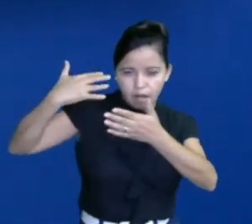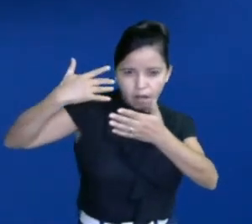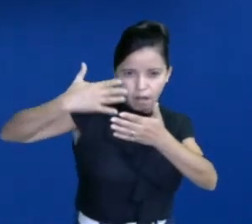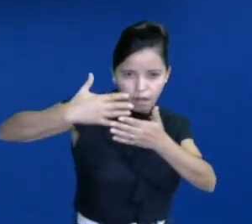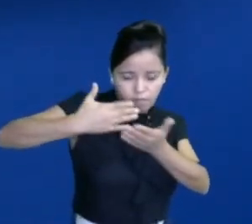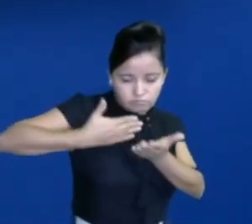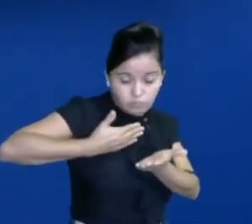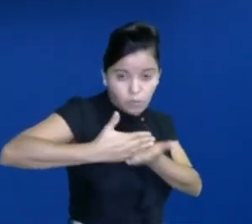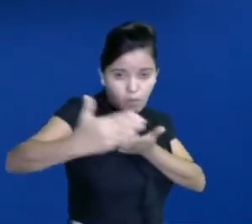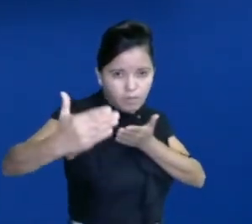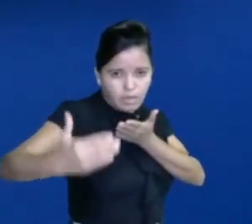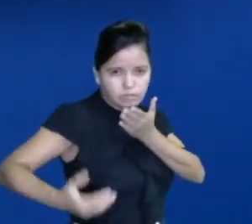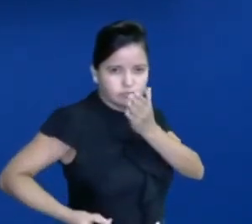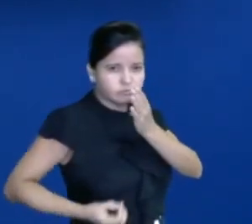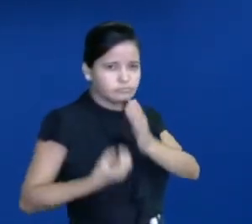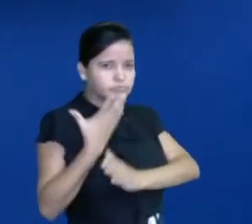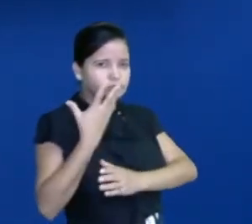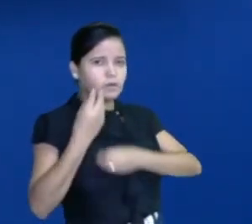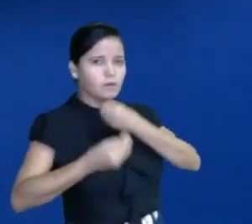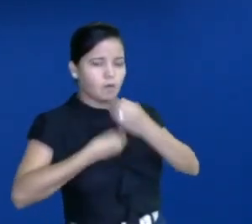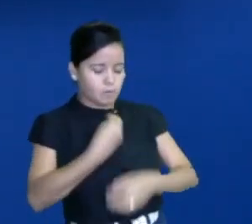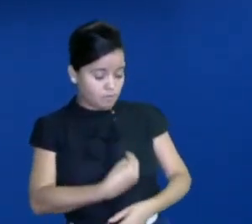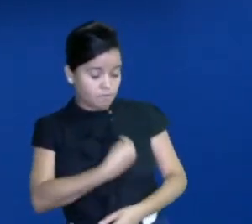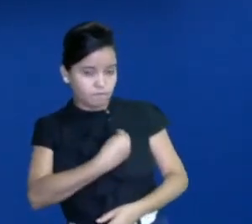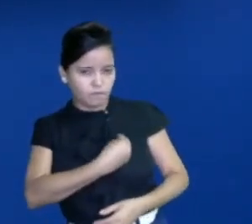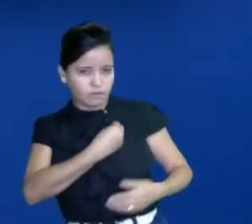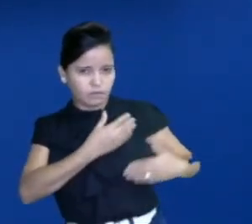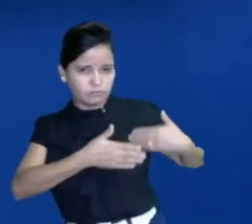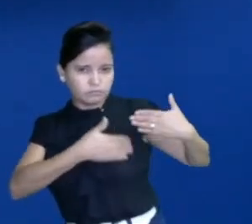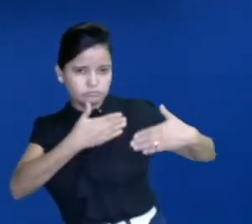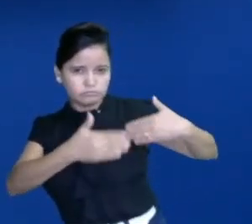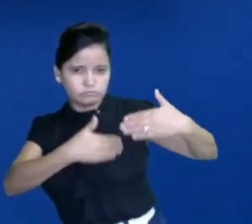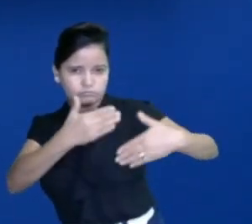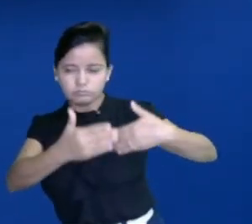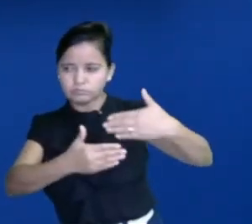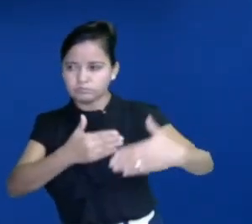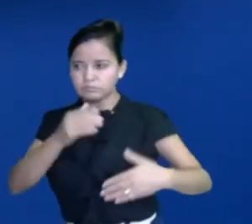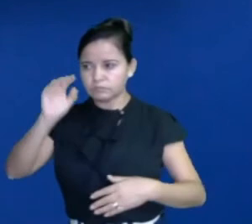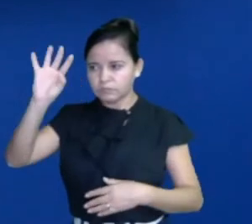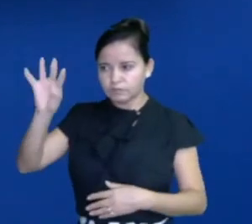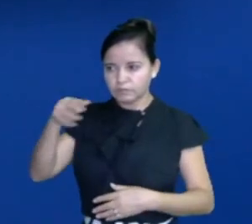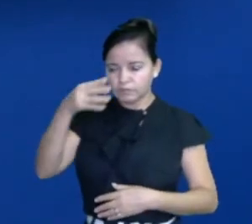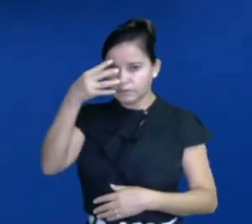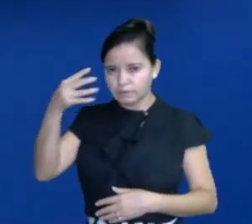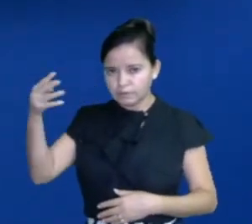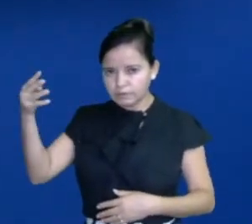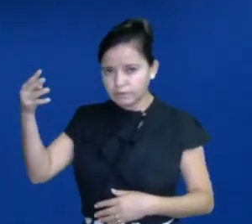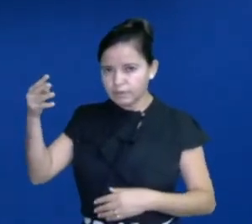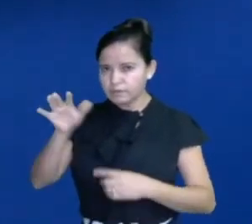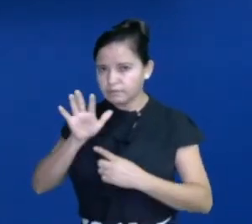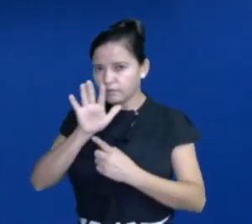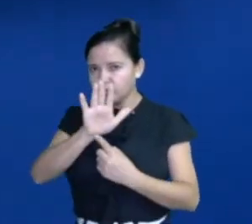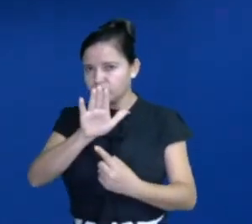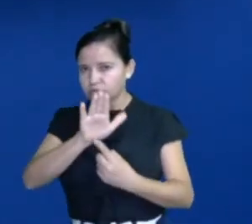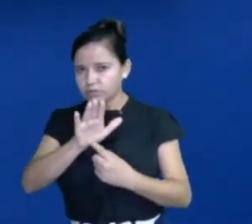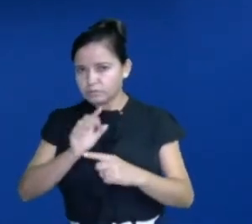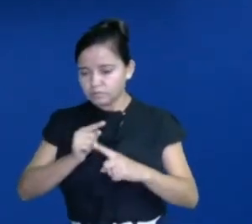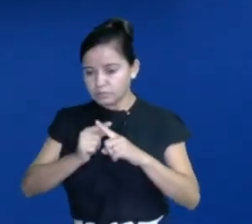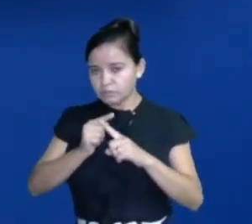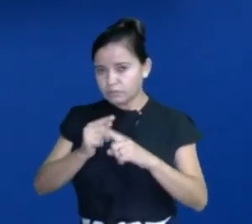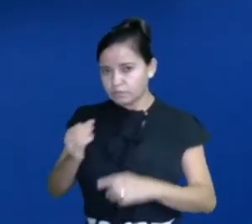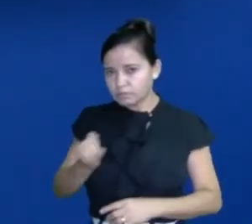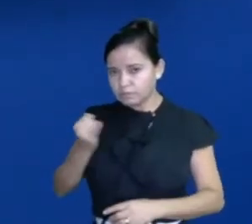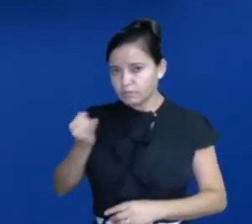daqueles momentos que a gente vai vivendo, através do que o calendário vai apontando? Por que é importante,